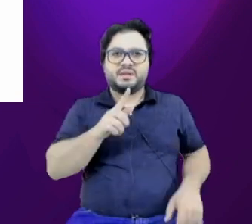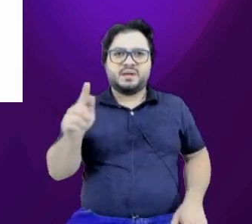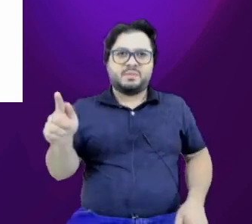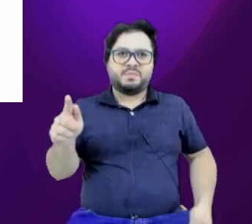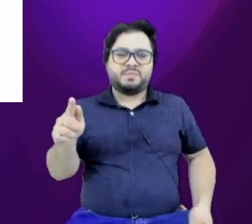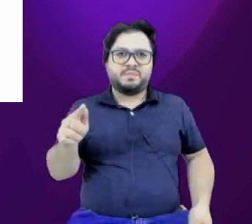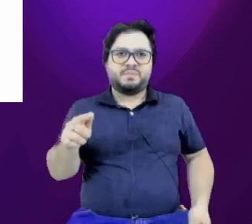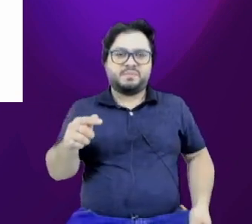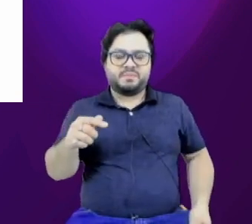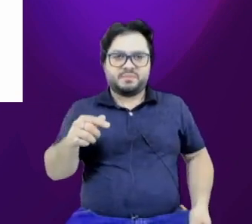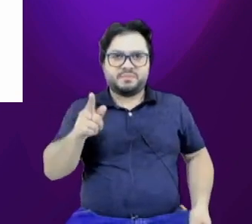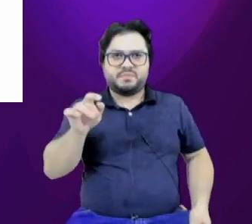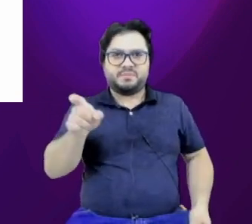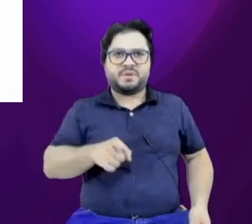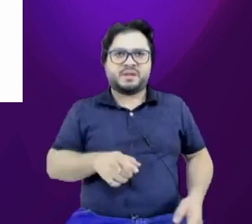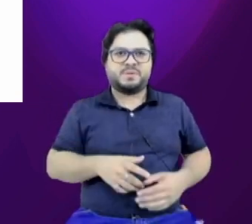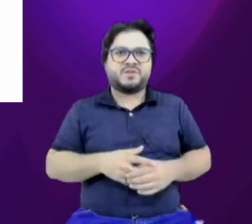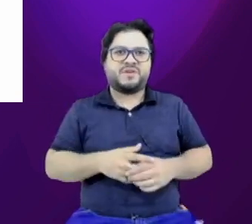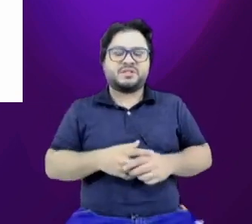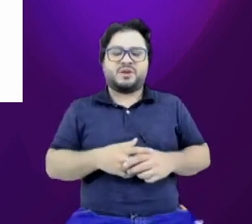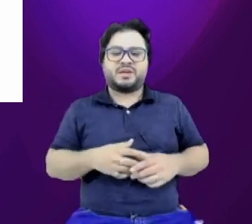que seja o DICOM.